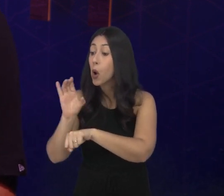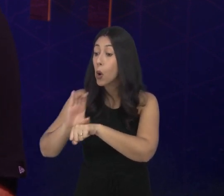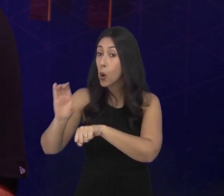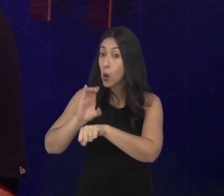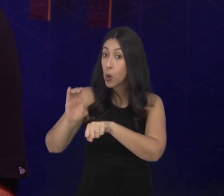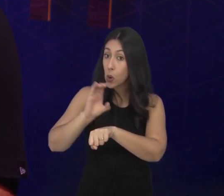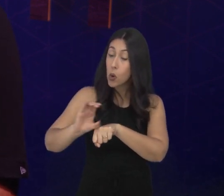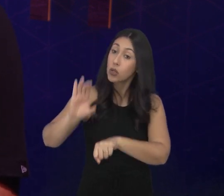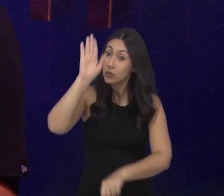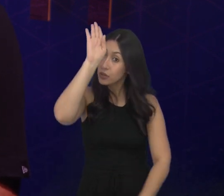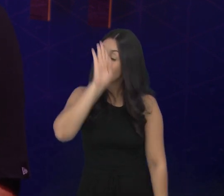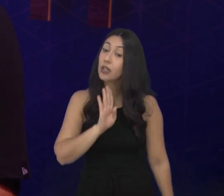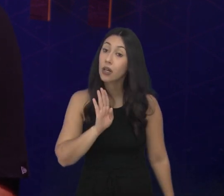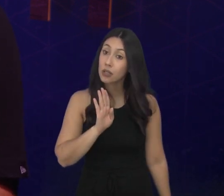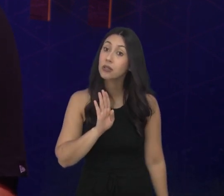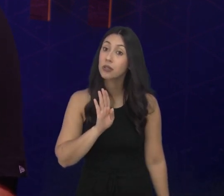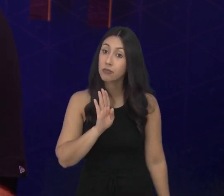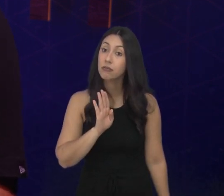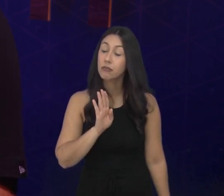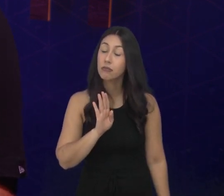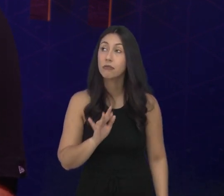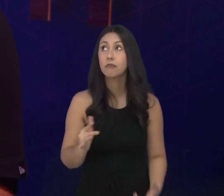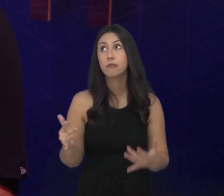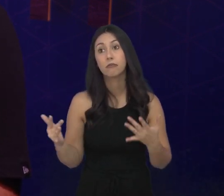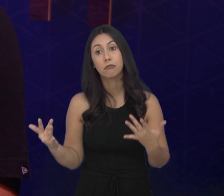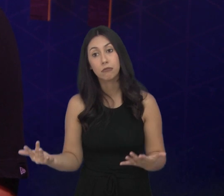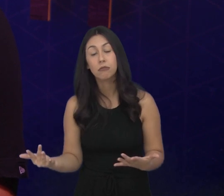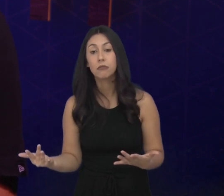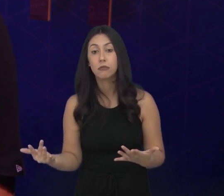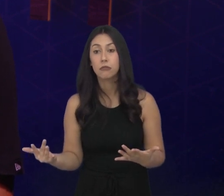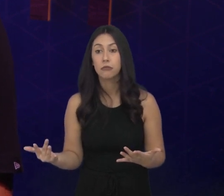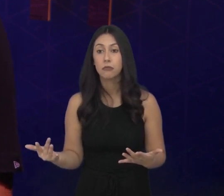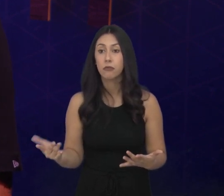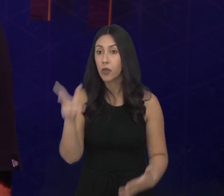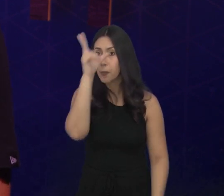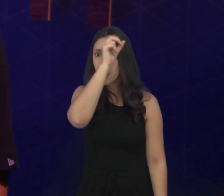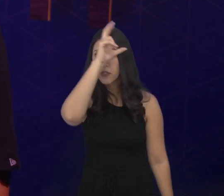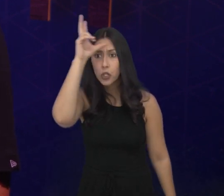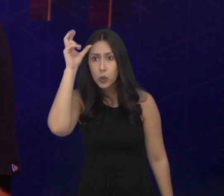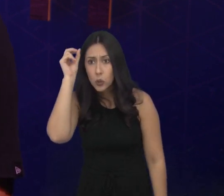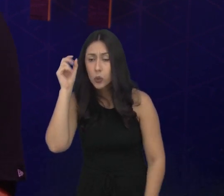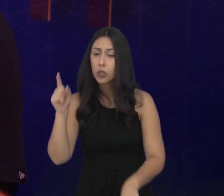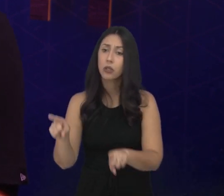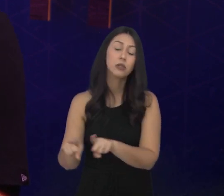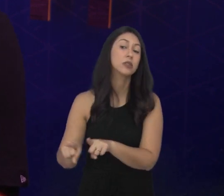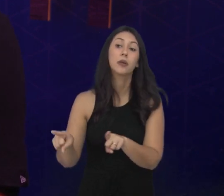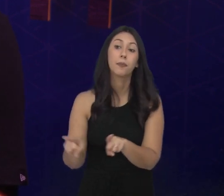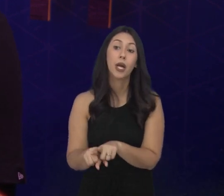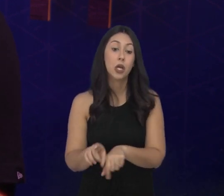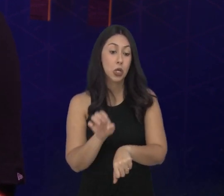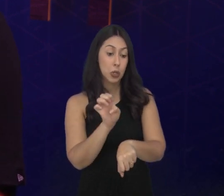cursos gratuitos, né, tanto na prefeitura